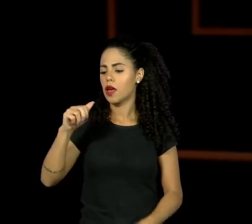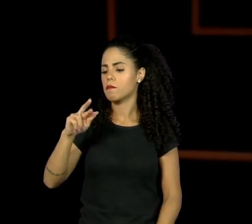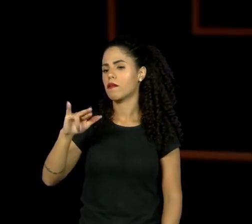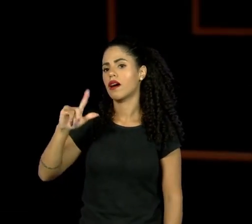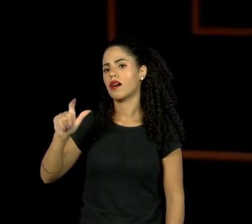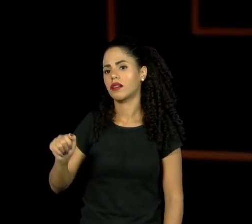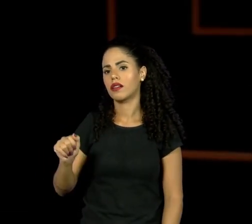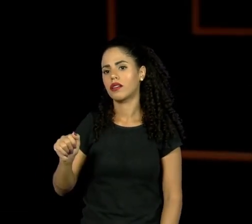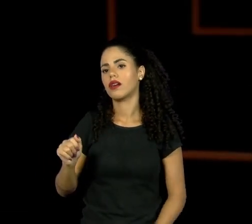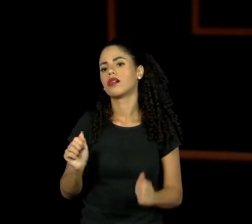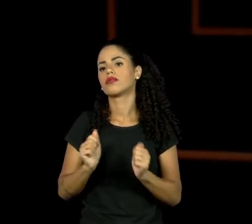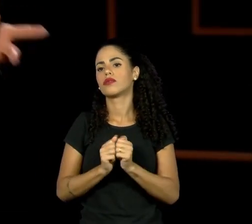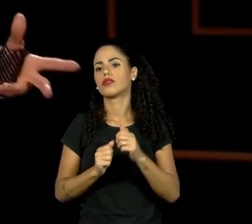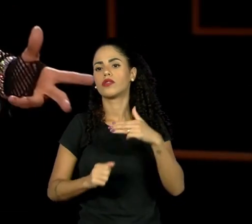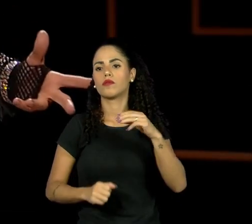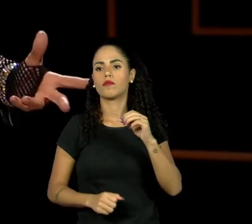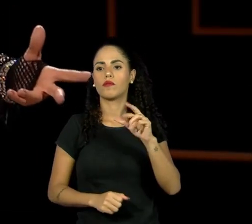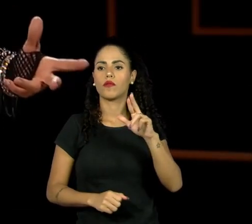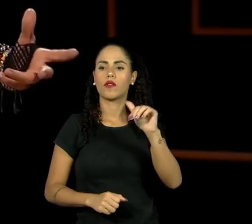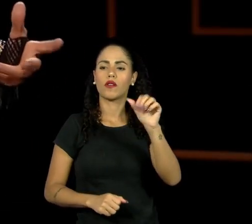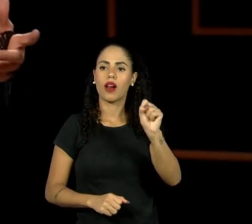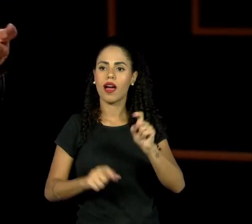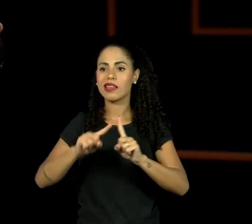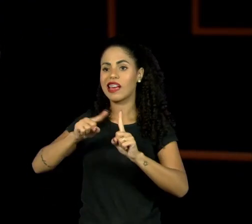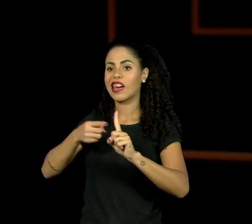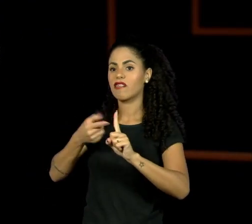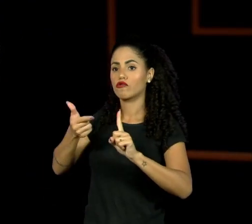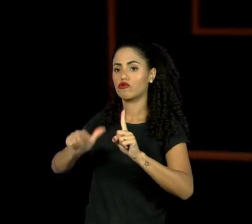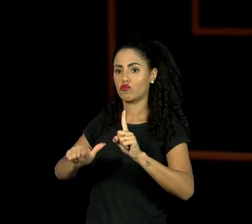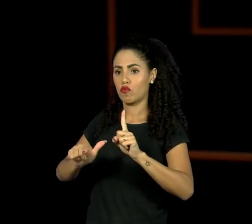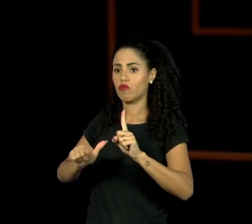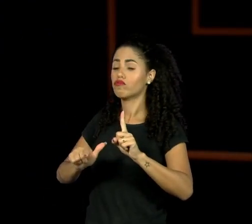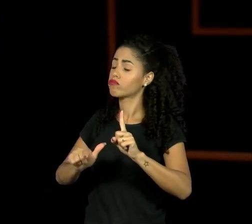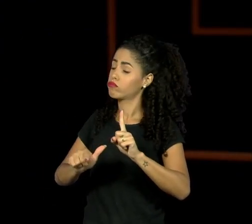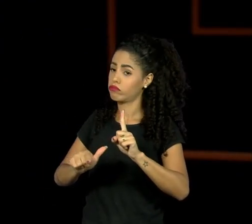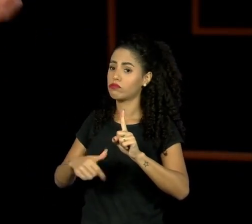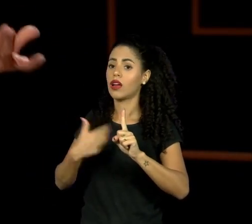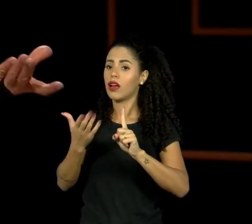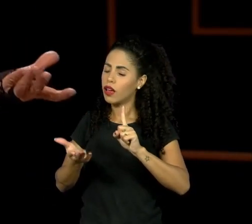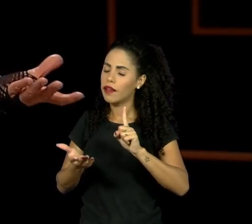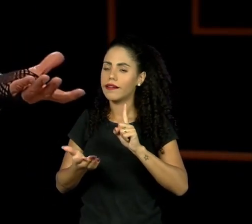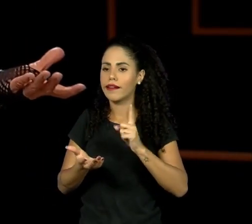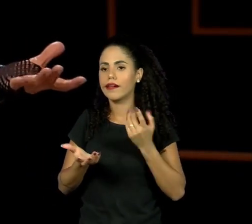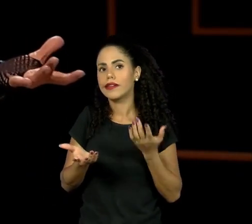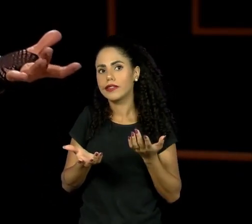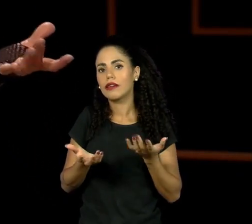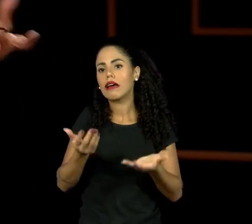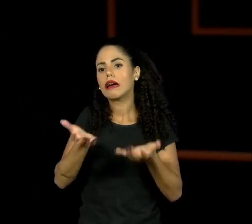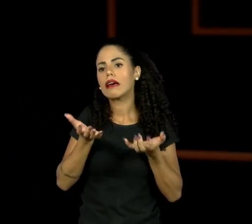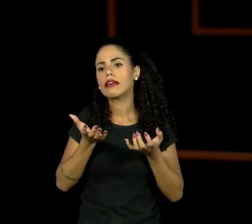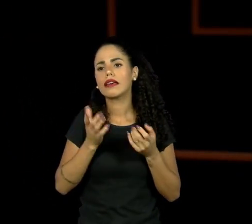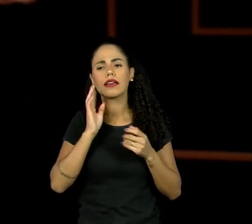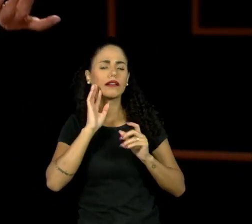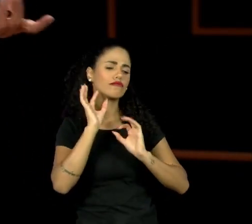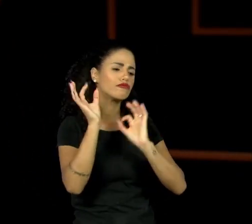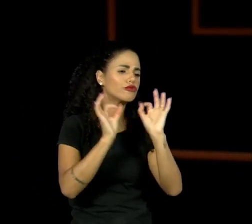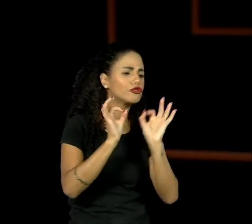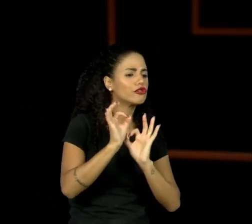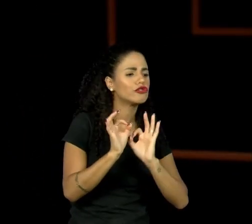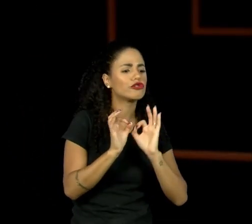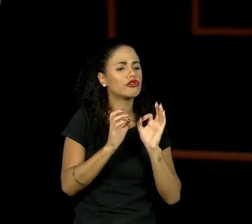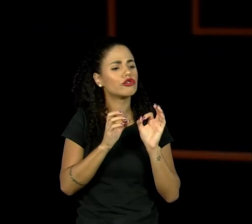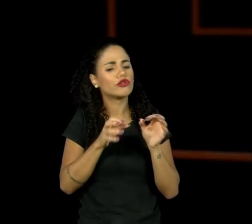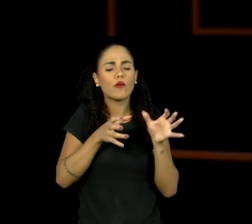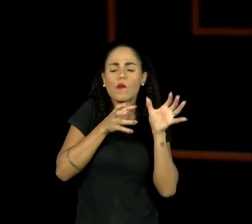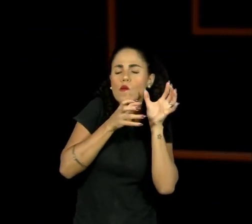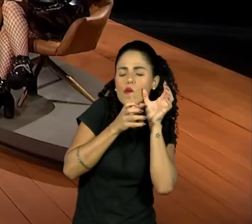do Moraes, engravida de novo. E aí, queria tudo bonitinho, o quarto da criança bonitinho, todo mundo. A